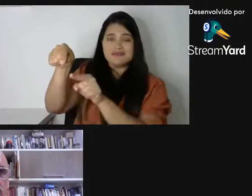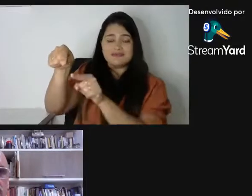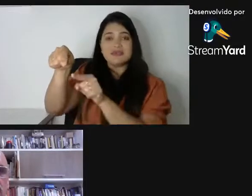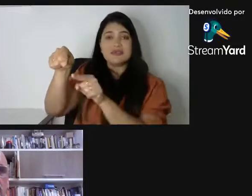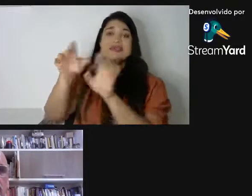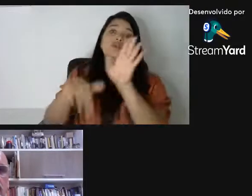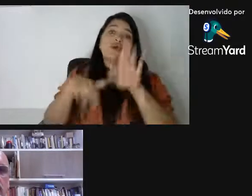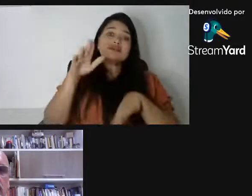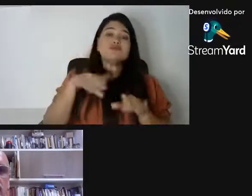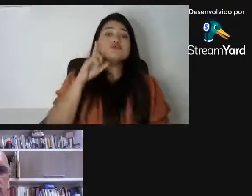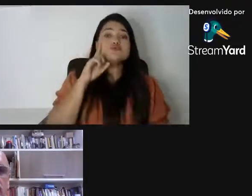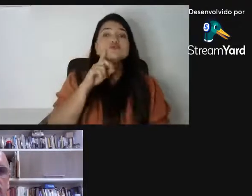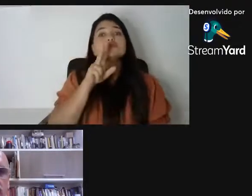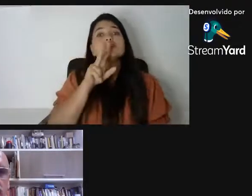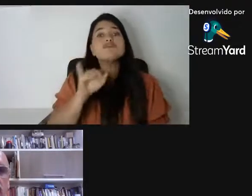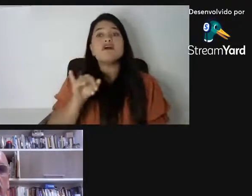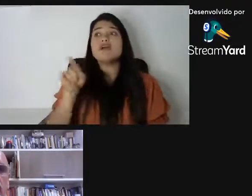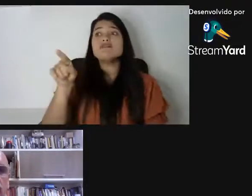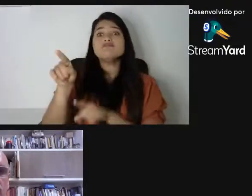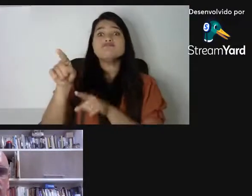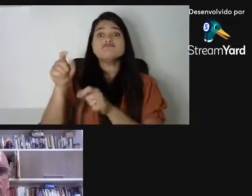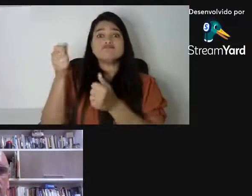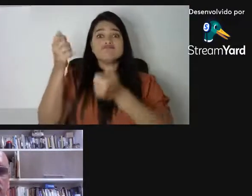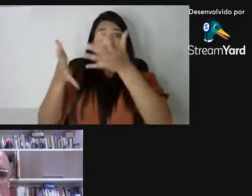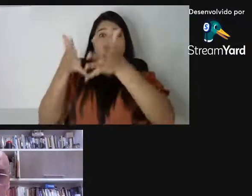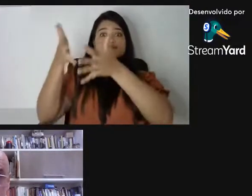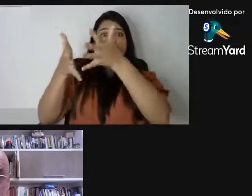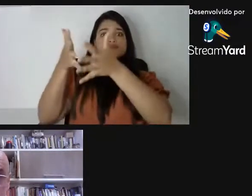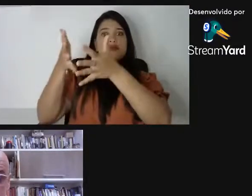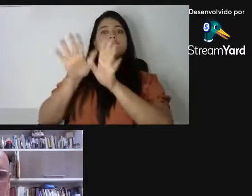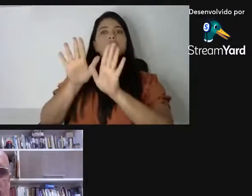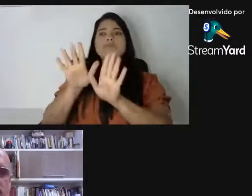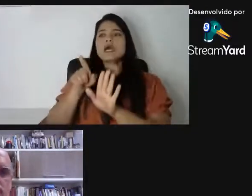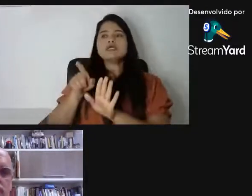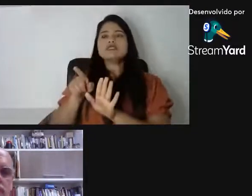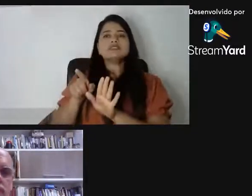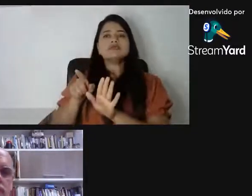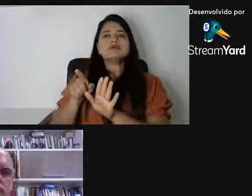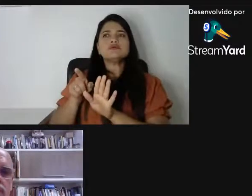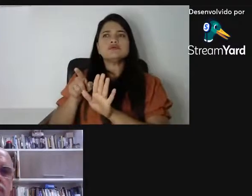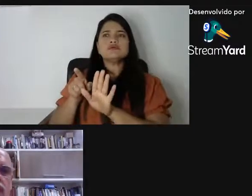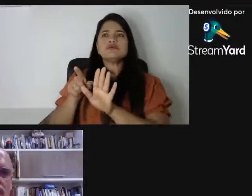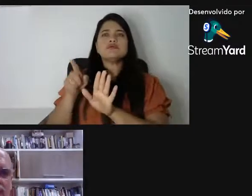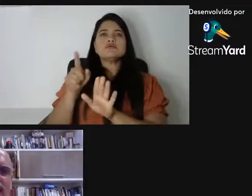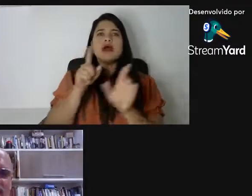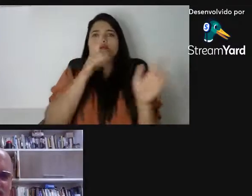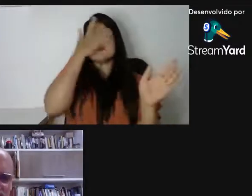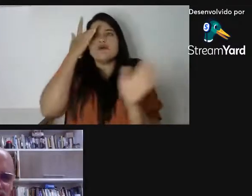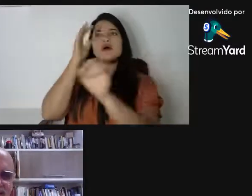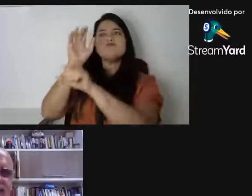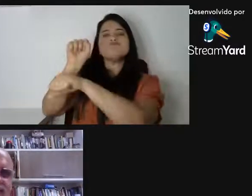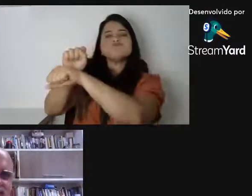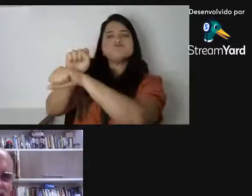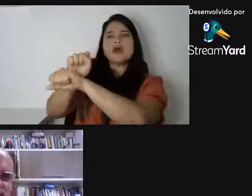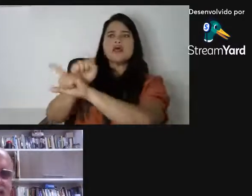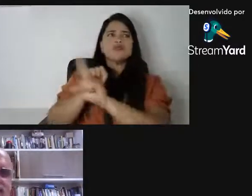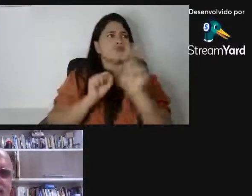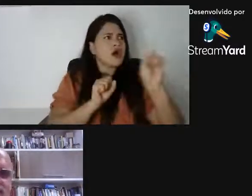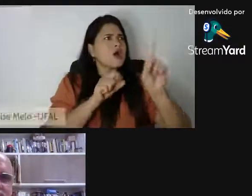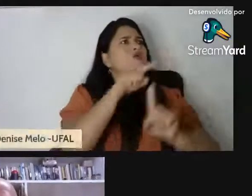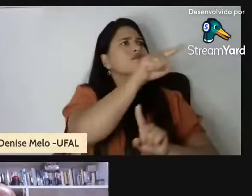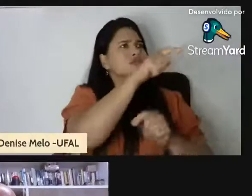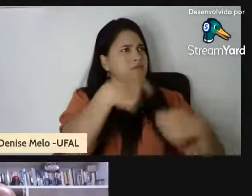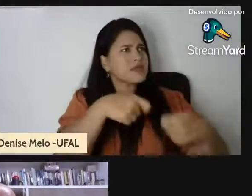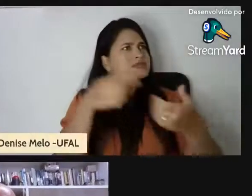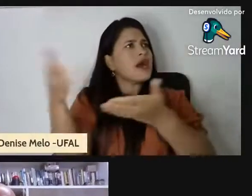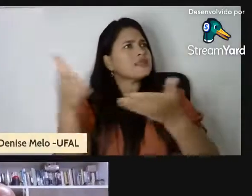vezes, o surdo vai falar e ele não é atendido. O intérprete fala, não, peraí, você precisa atender, porque...